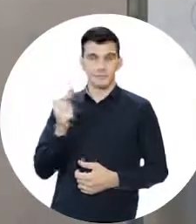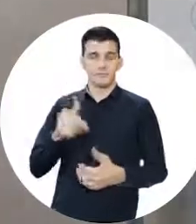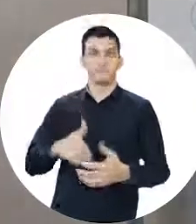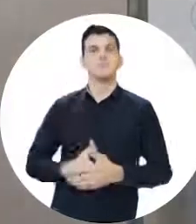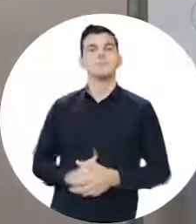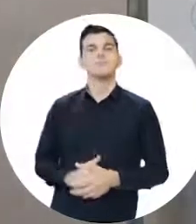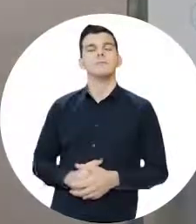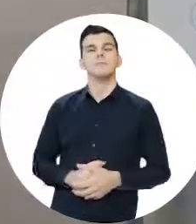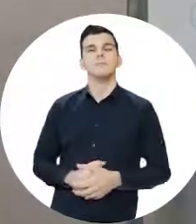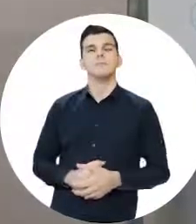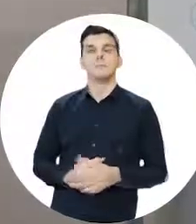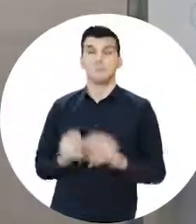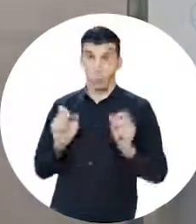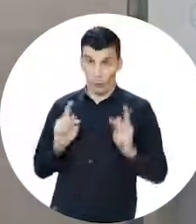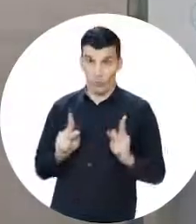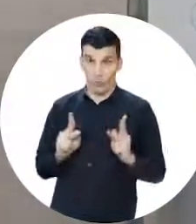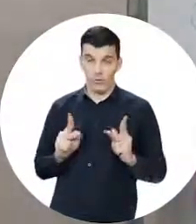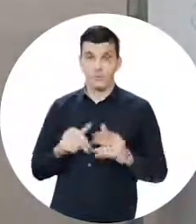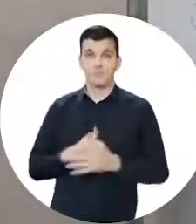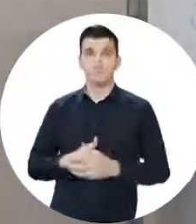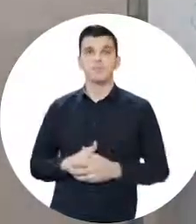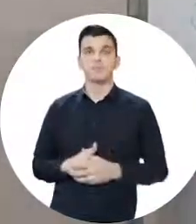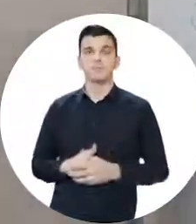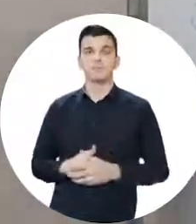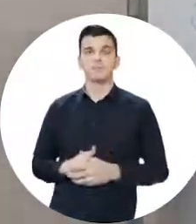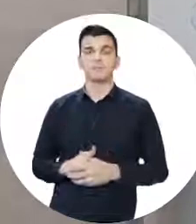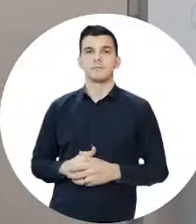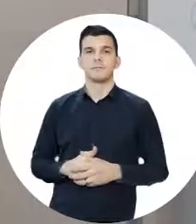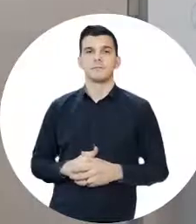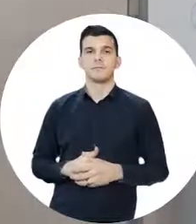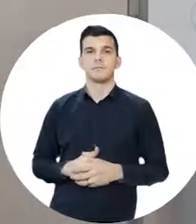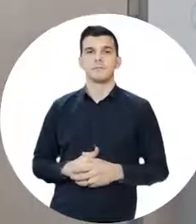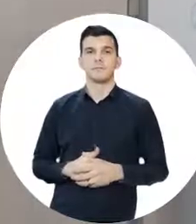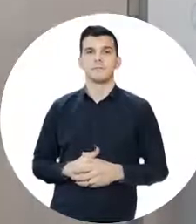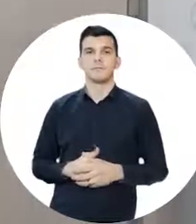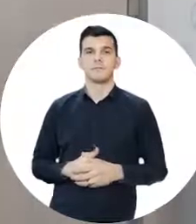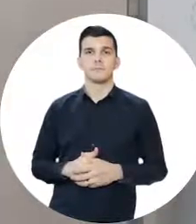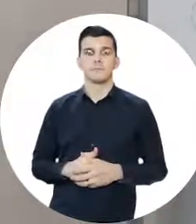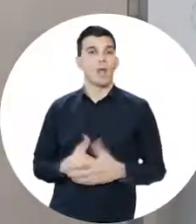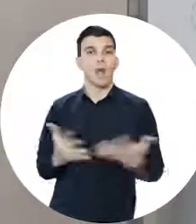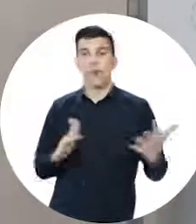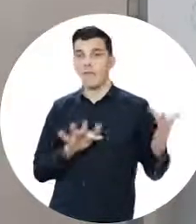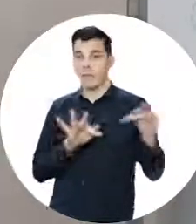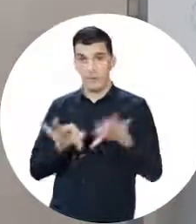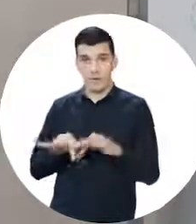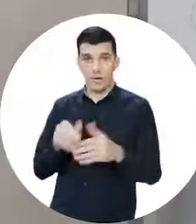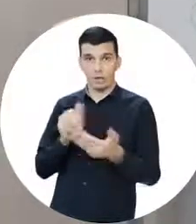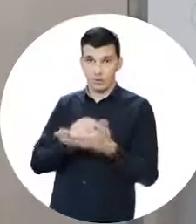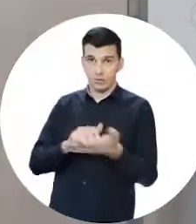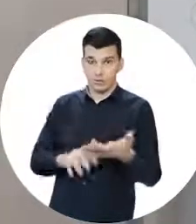gramas. Ok? 125 gramas. Então, vamos lá.